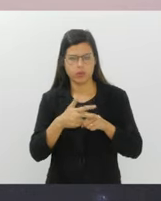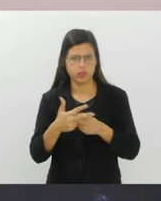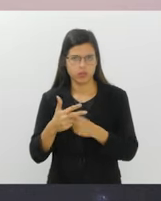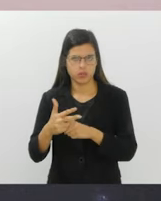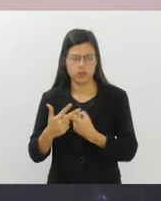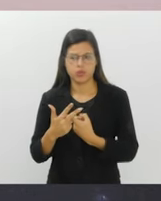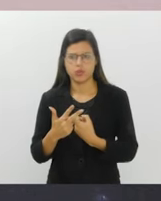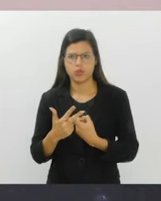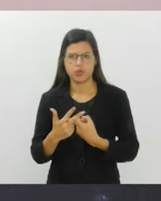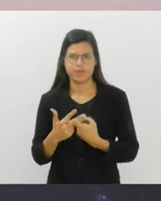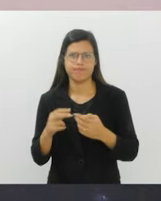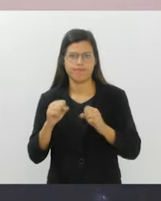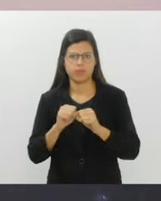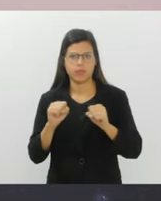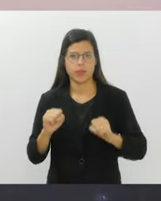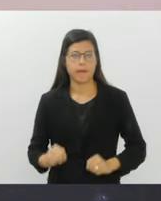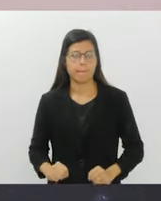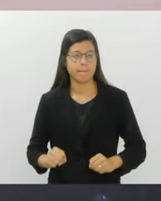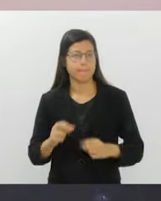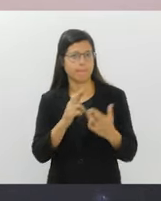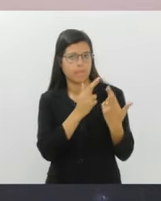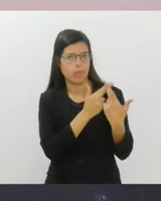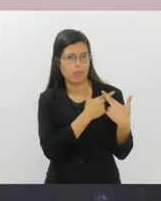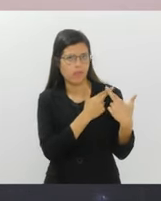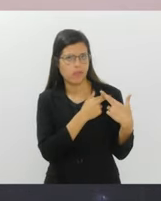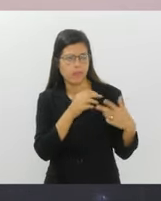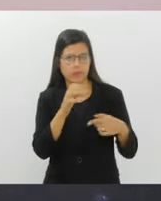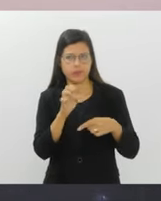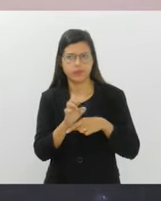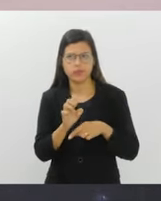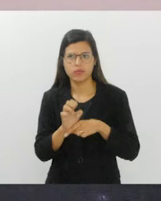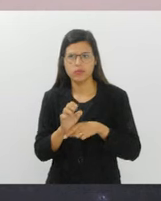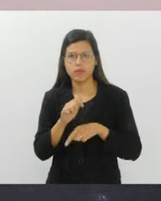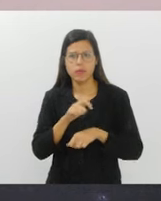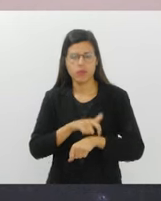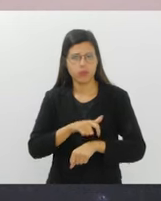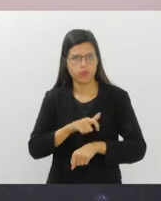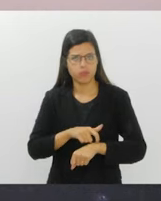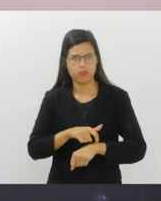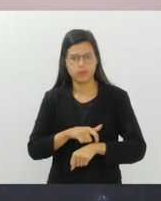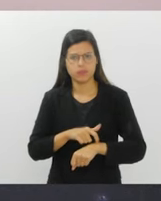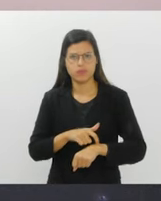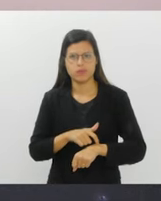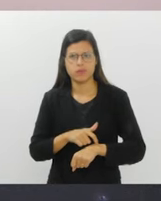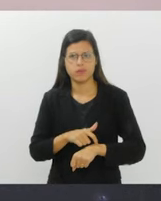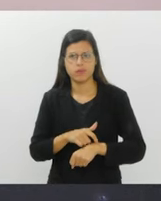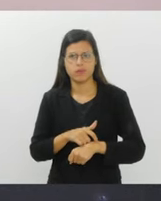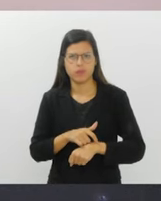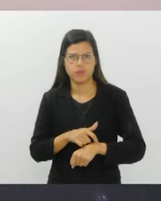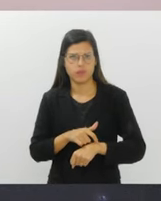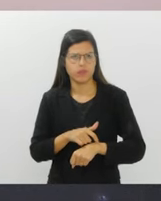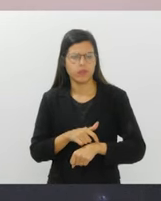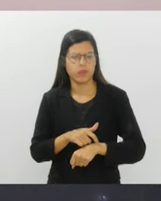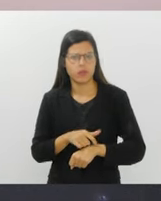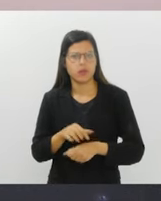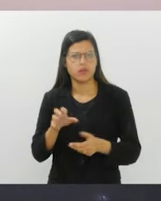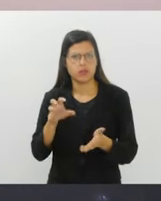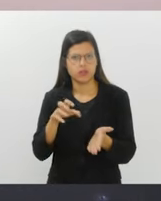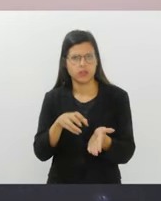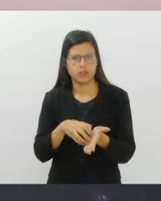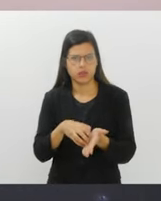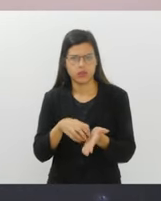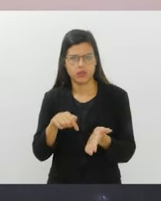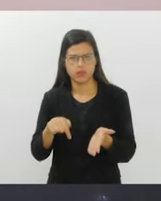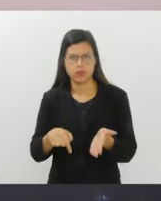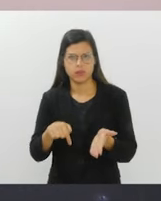E cabe ao Estado, nesse momento, se assim ele o proceder, através da central, isto